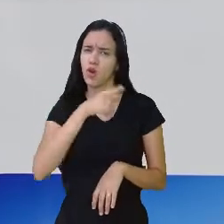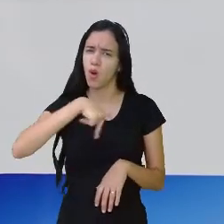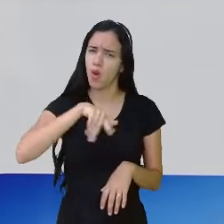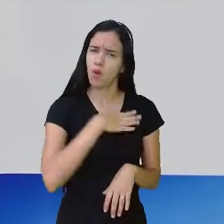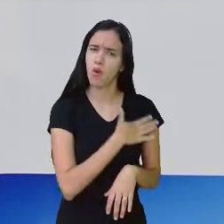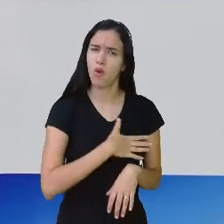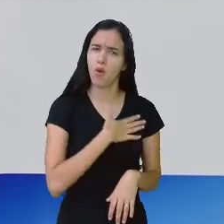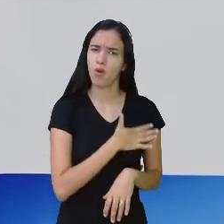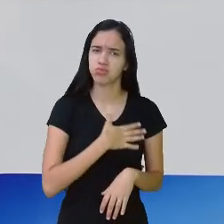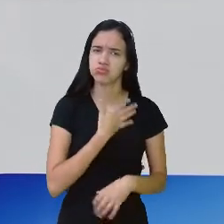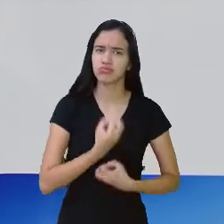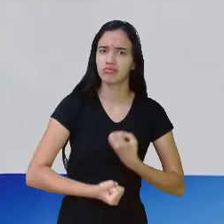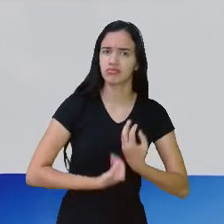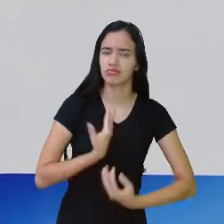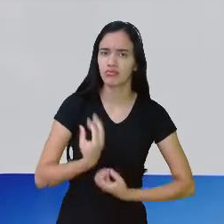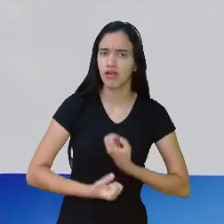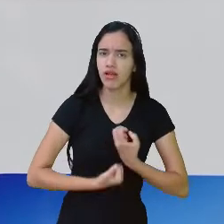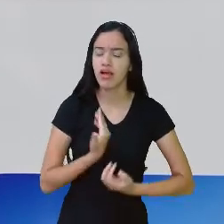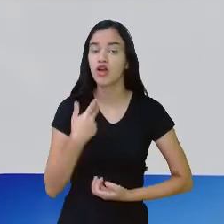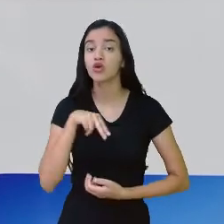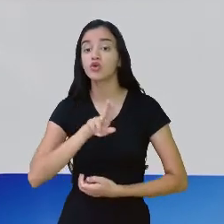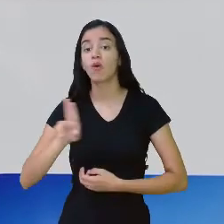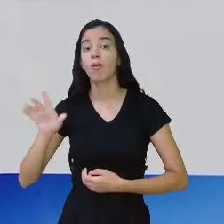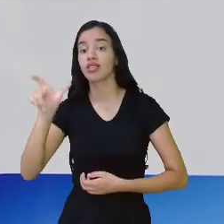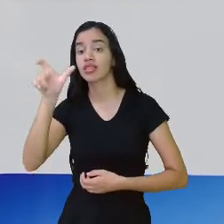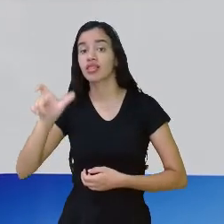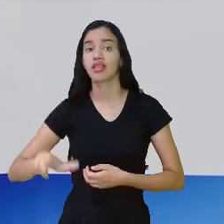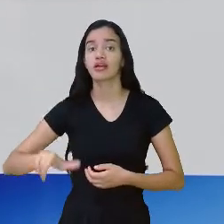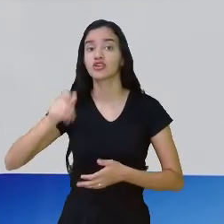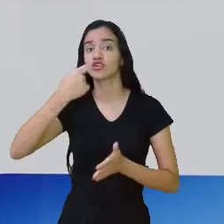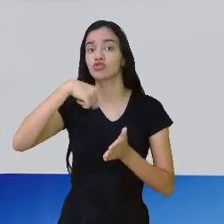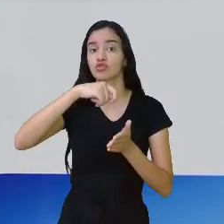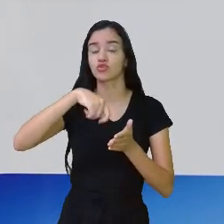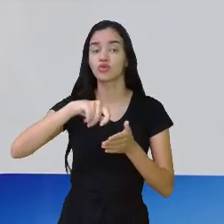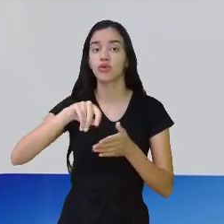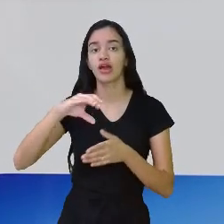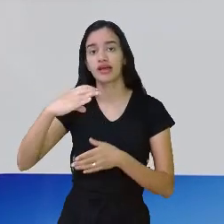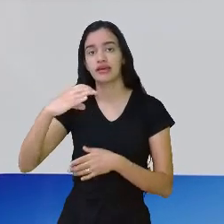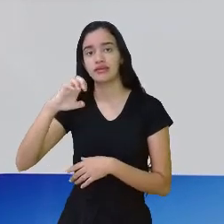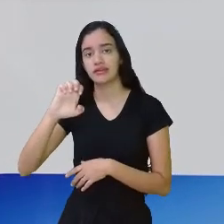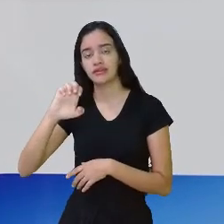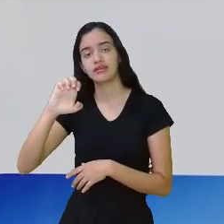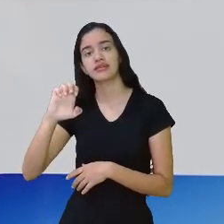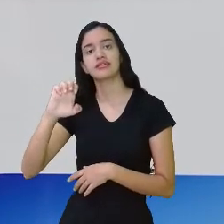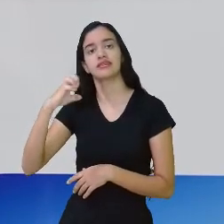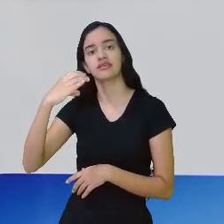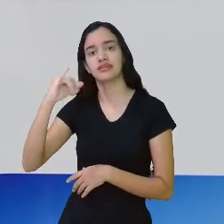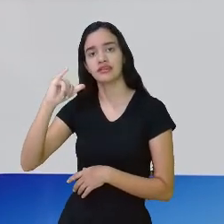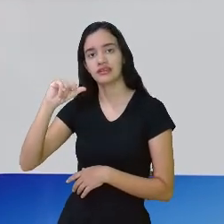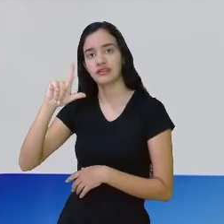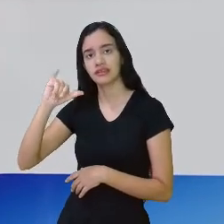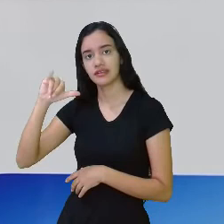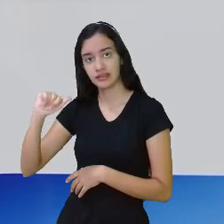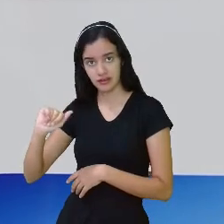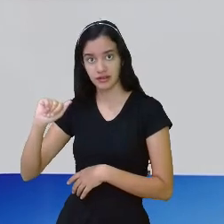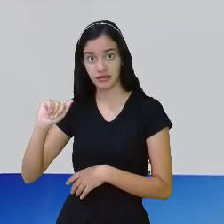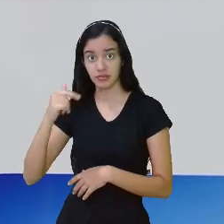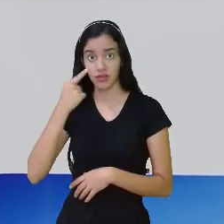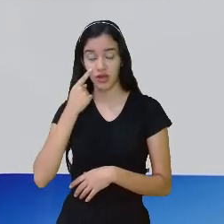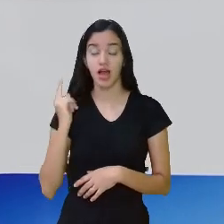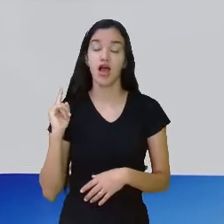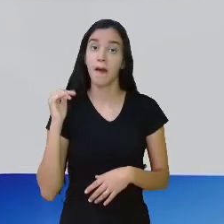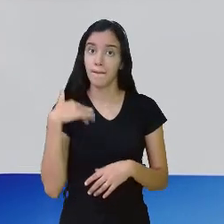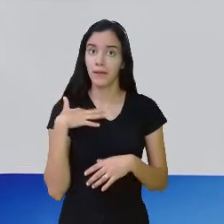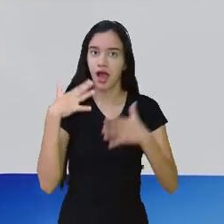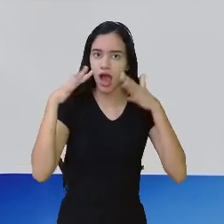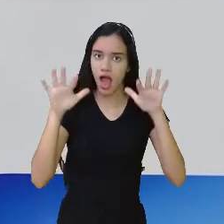ouviram falar dessa escritora Cecília Meirelles? Olha só, então presta atenção agora nessa leitura que a